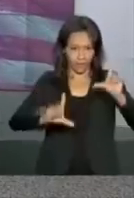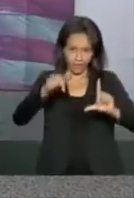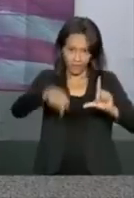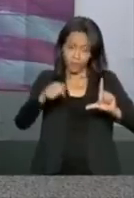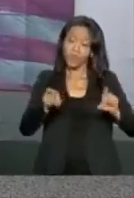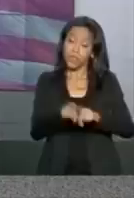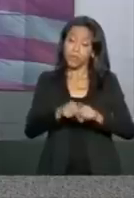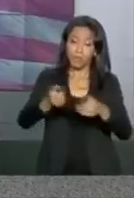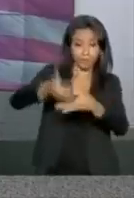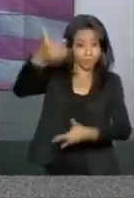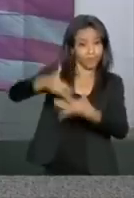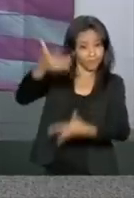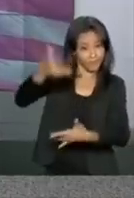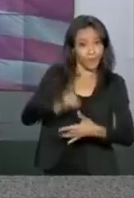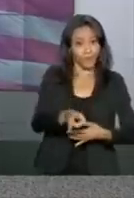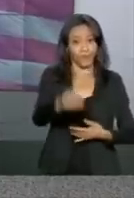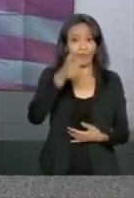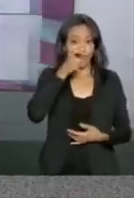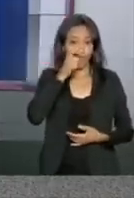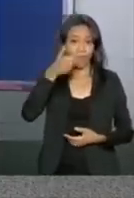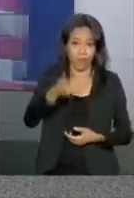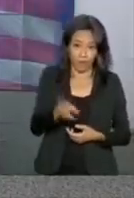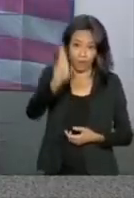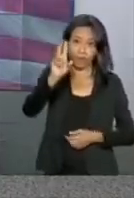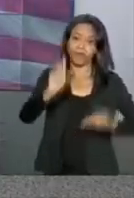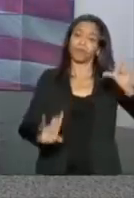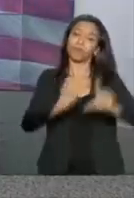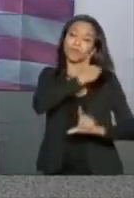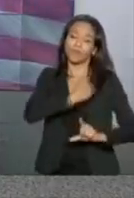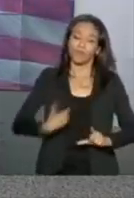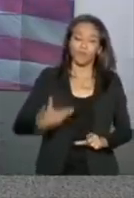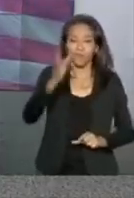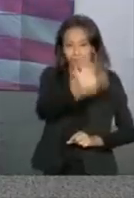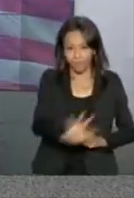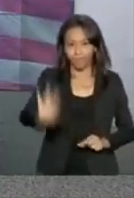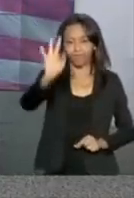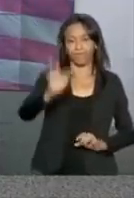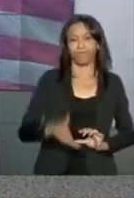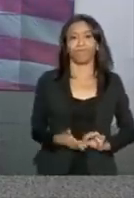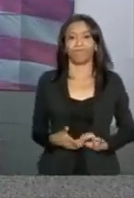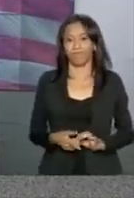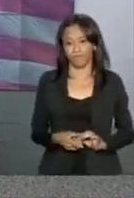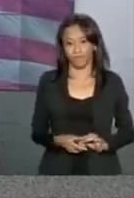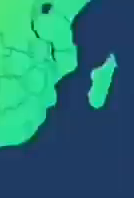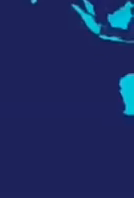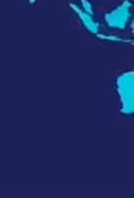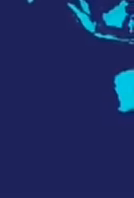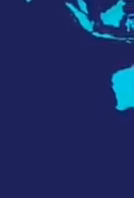nossas redes sociais. Continue com a gente aqui na NBR, a TV do Governo Federal.